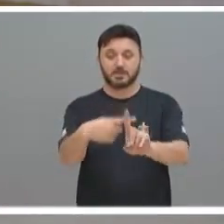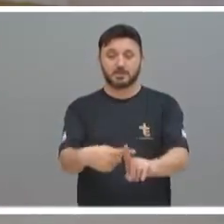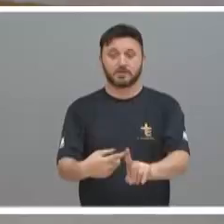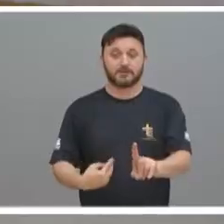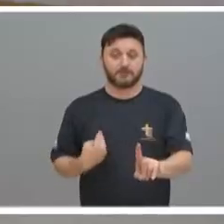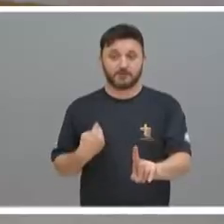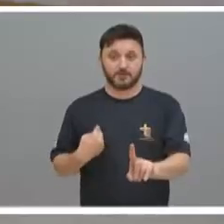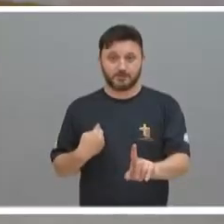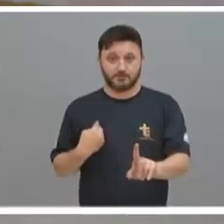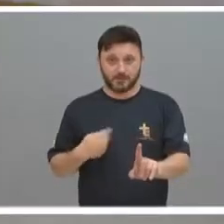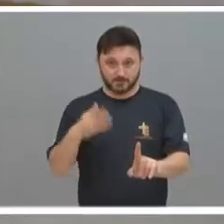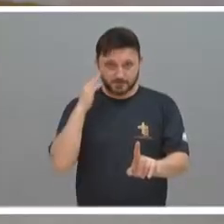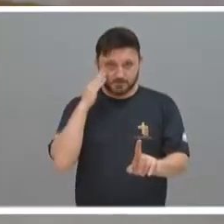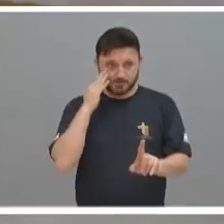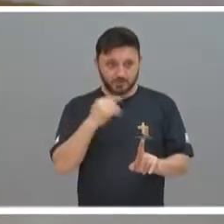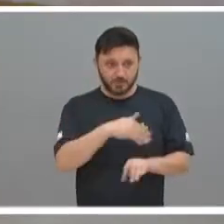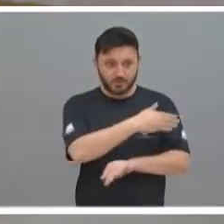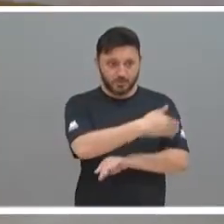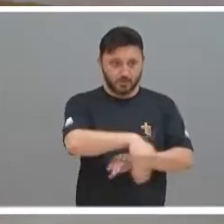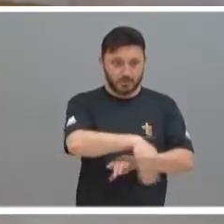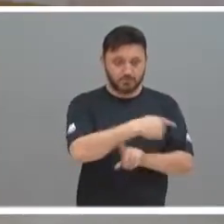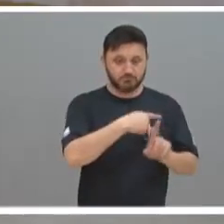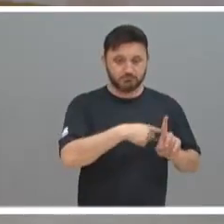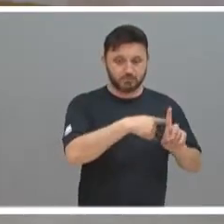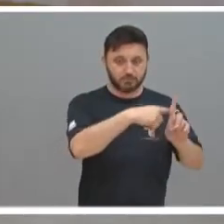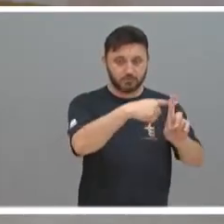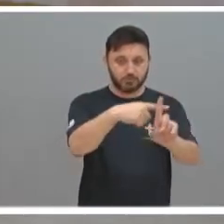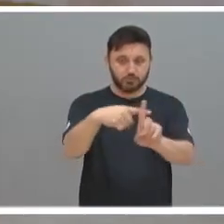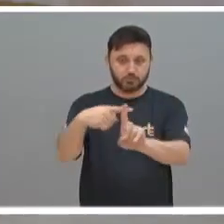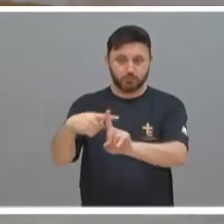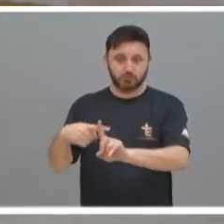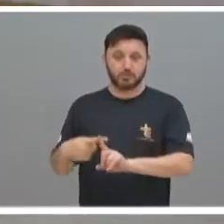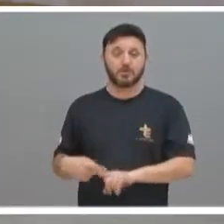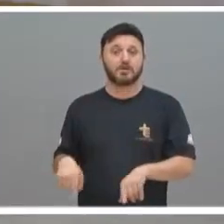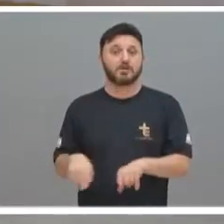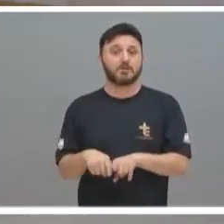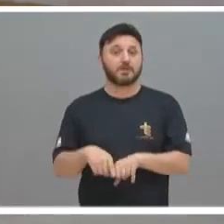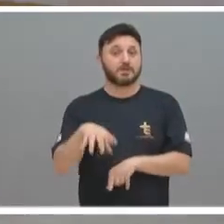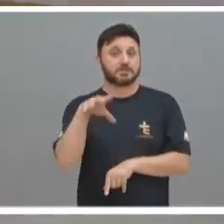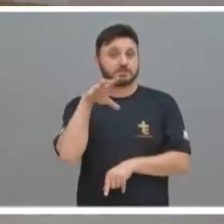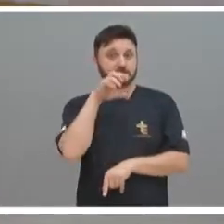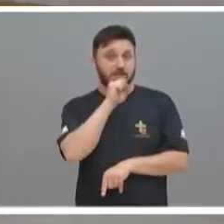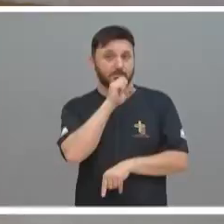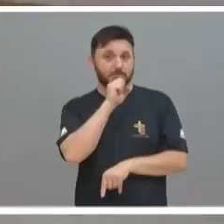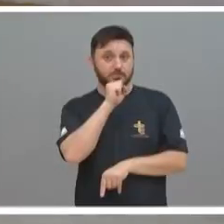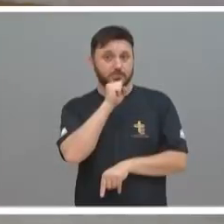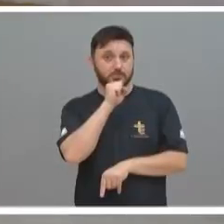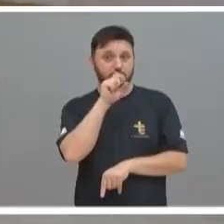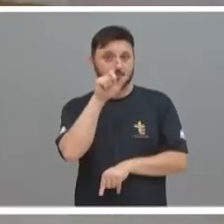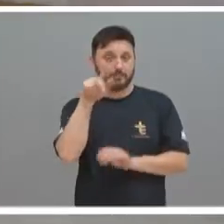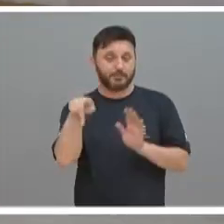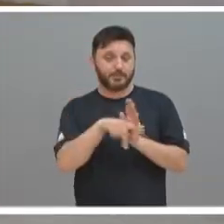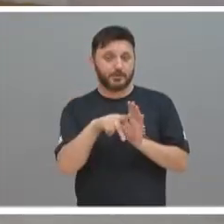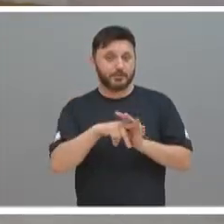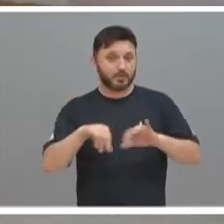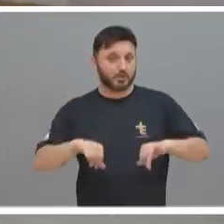viva, percorrendo, e no domingo, no sábado as chagas dolorosas, no domingo as